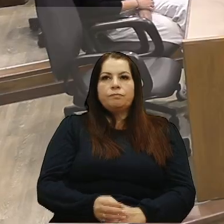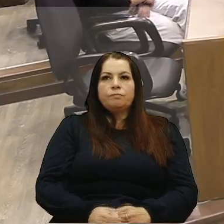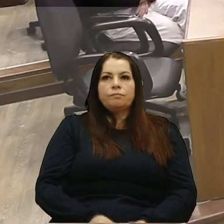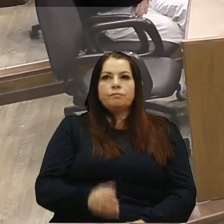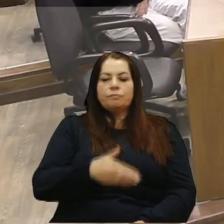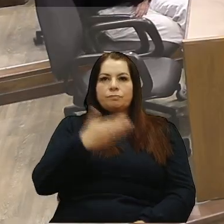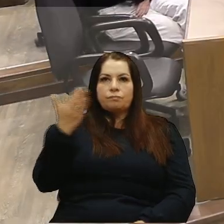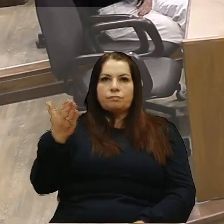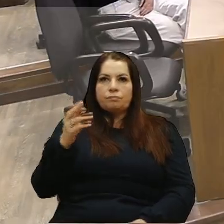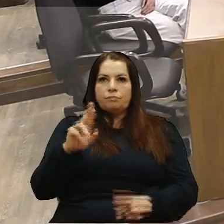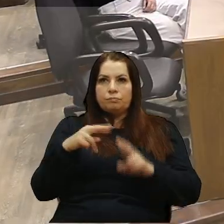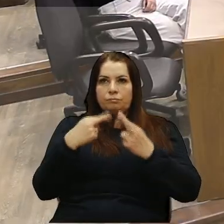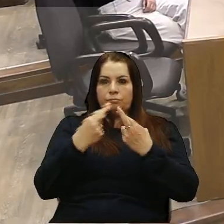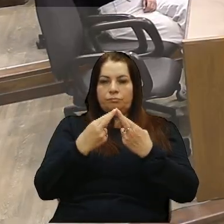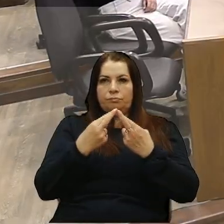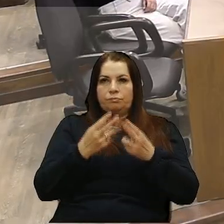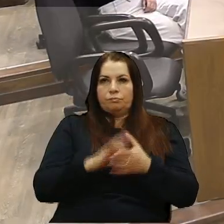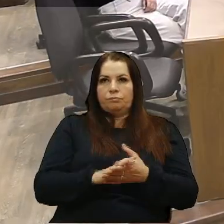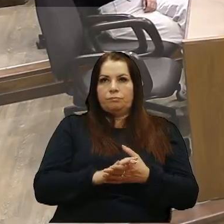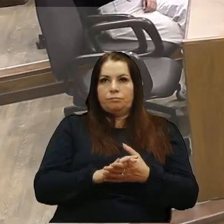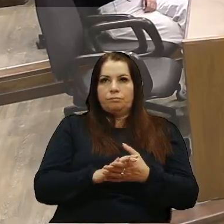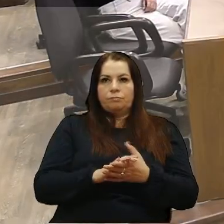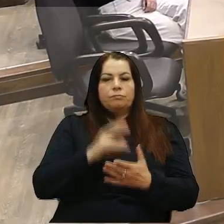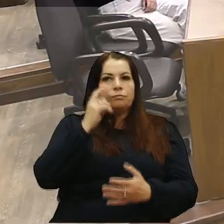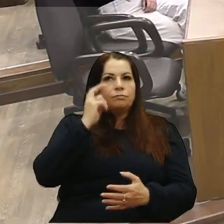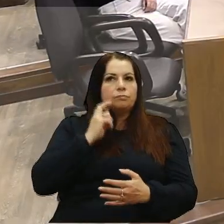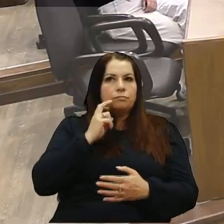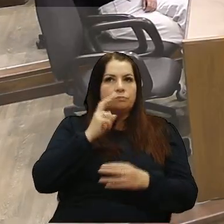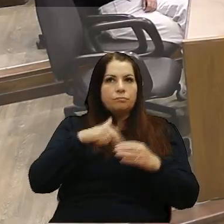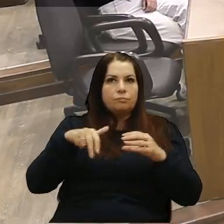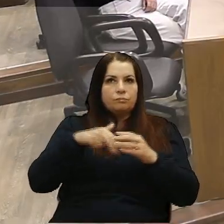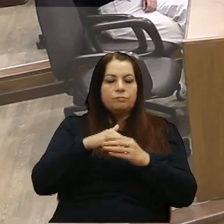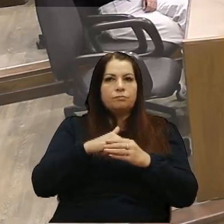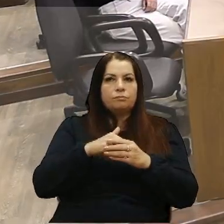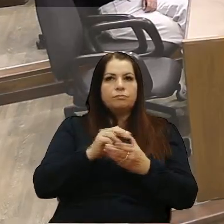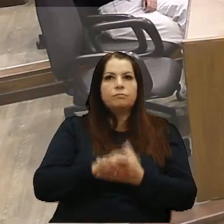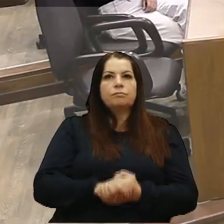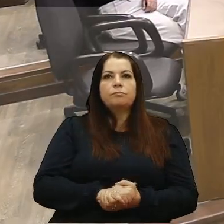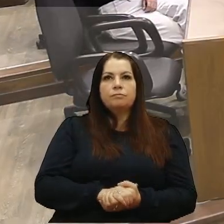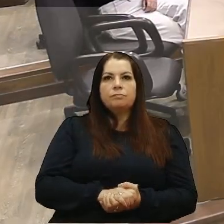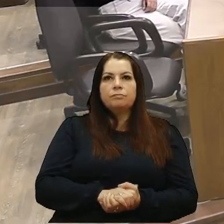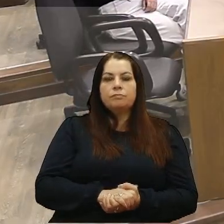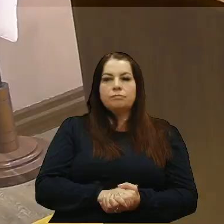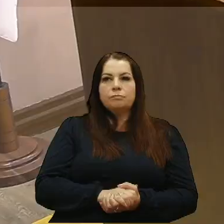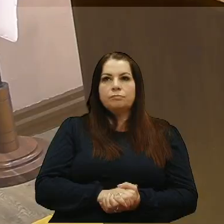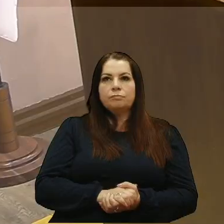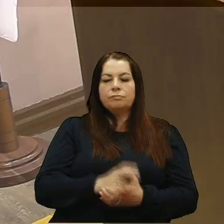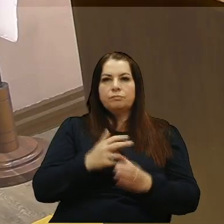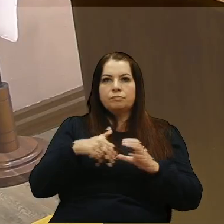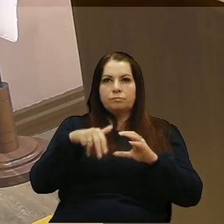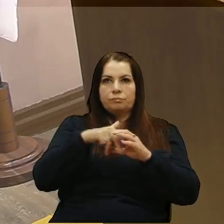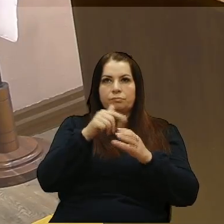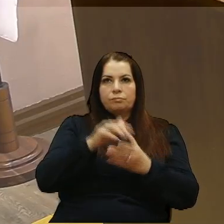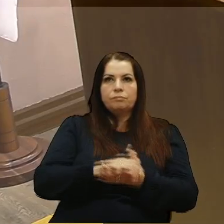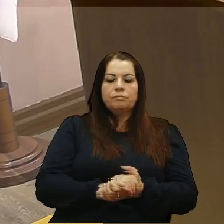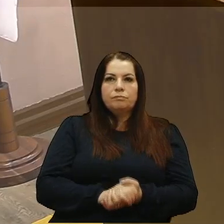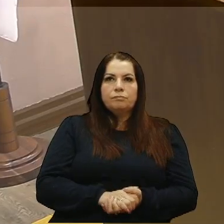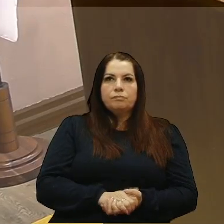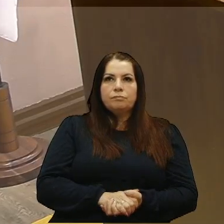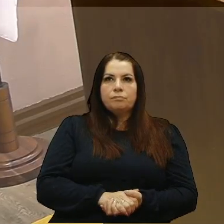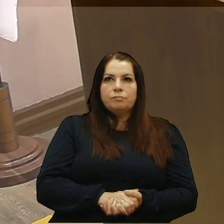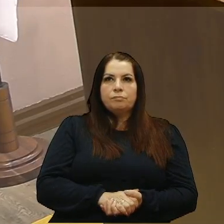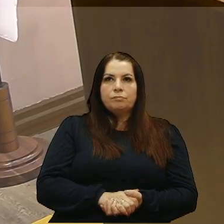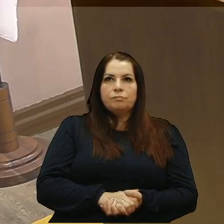Passo o meu grande expediente ao vereador Daniel Santos. Com a palavra, o vereador Daniel Santos, da tribuna.